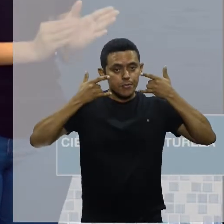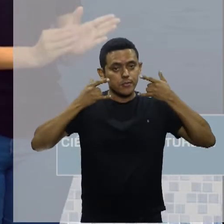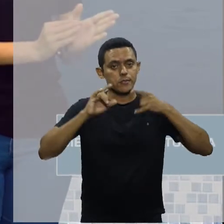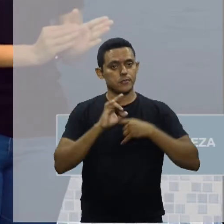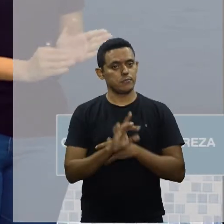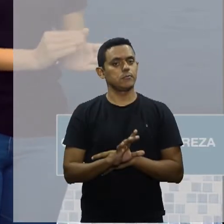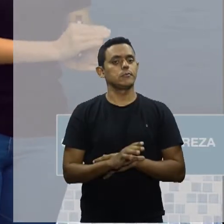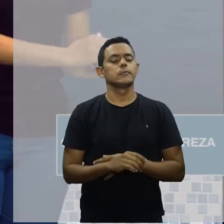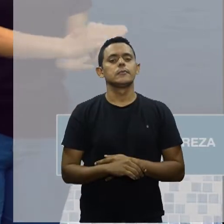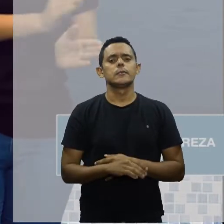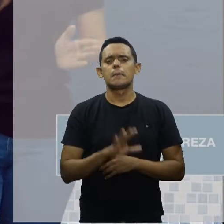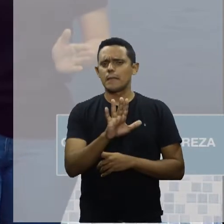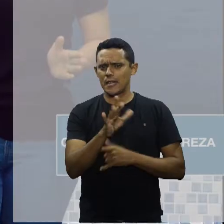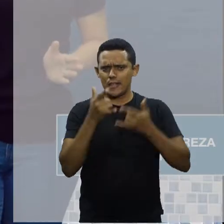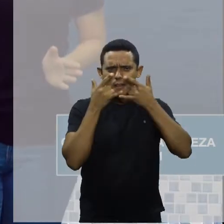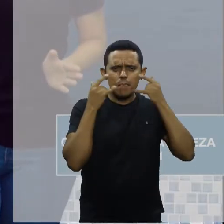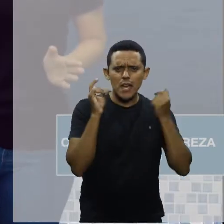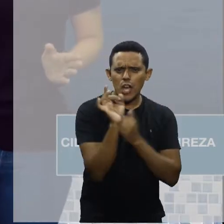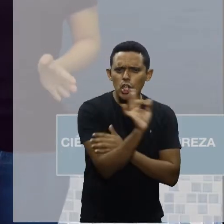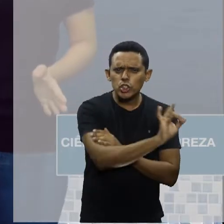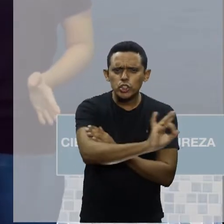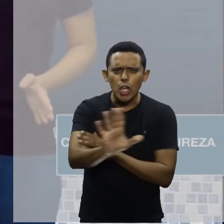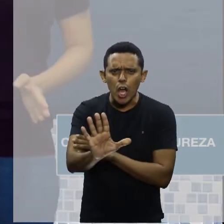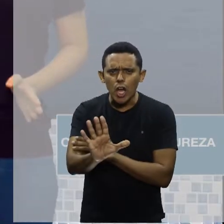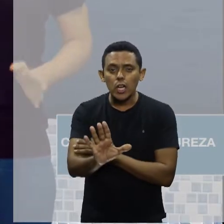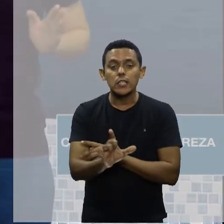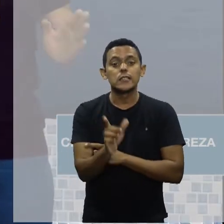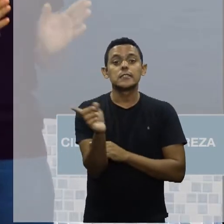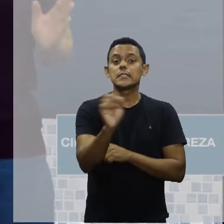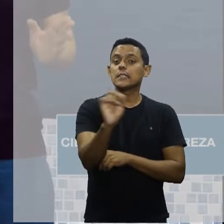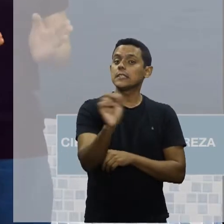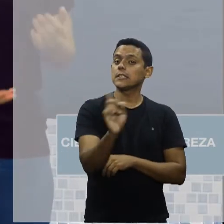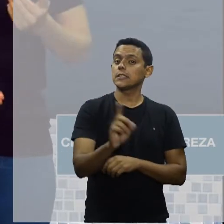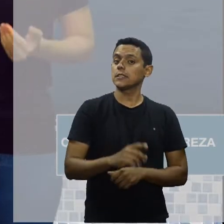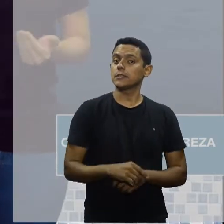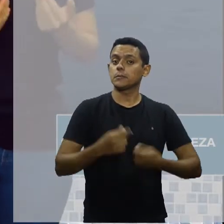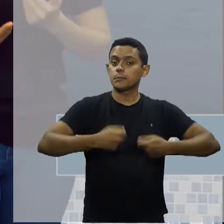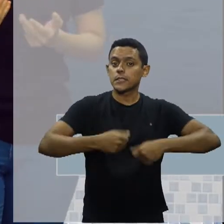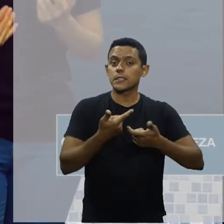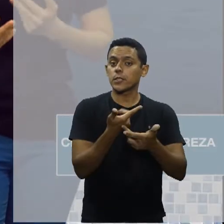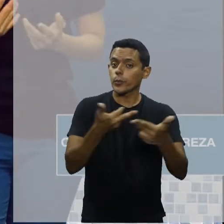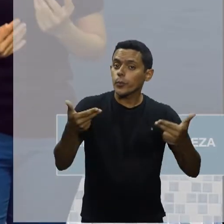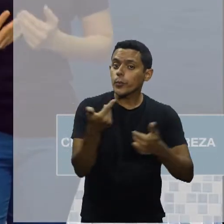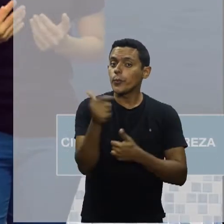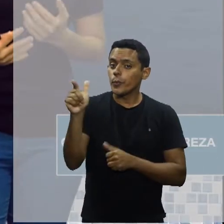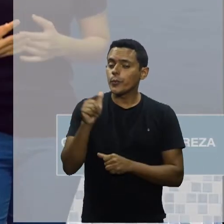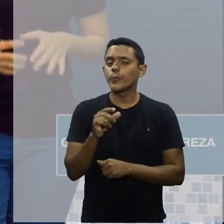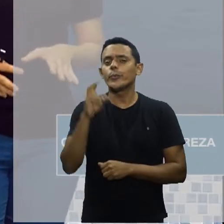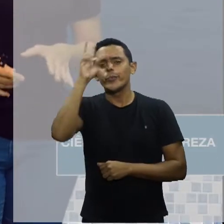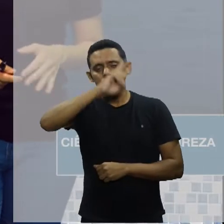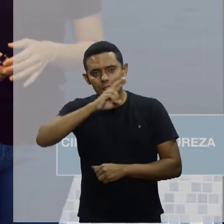Usar máscara é importante associada a todas as outras medidas de prevenção, que a gente já vem falando aí, desde o início da nossa aula.